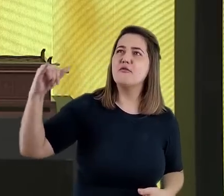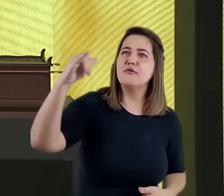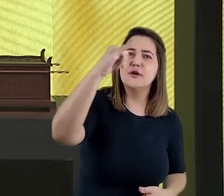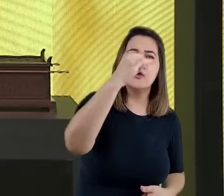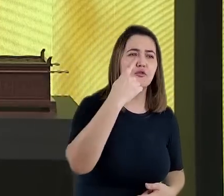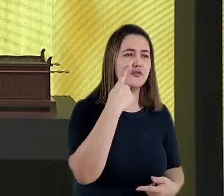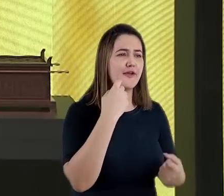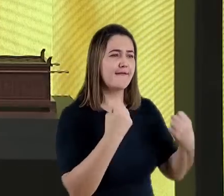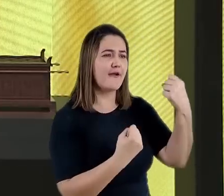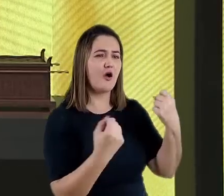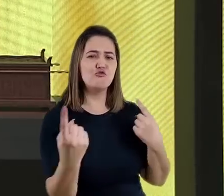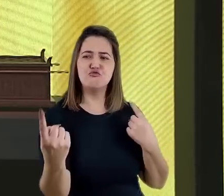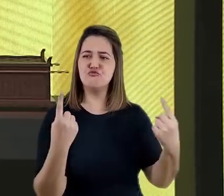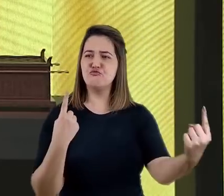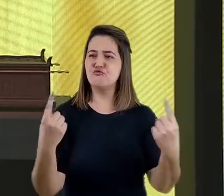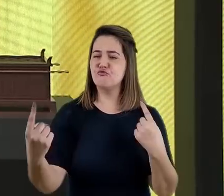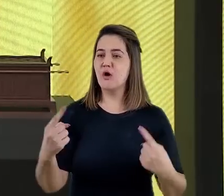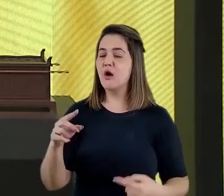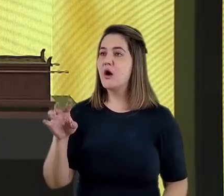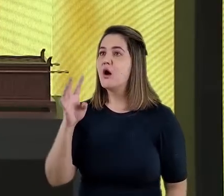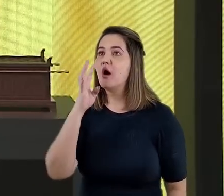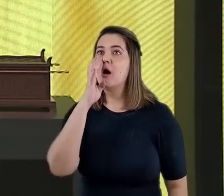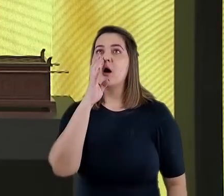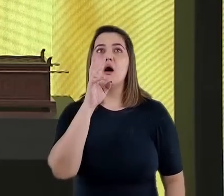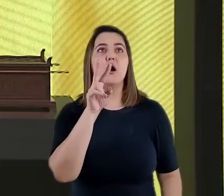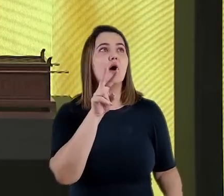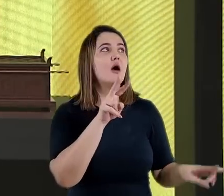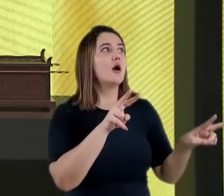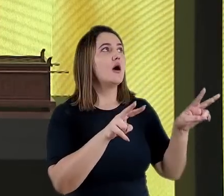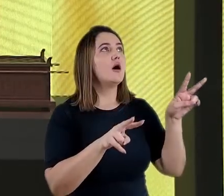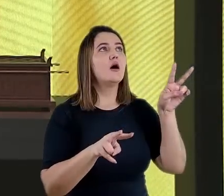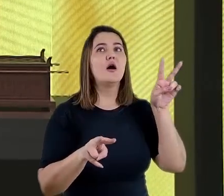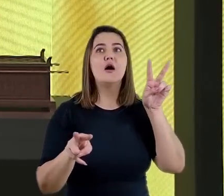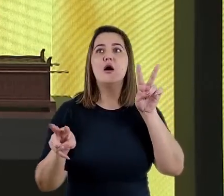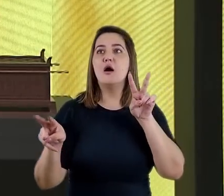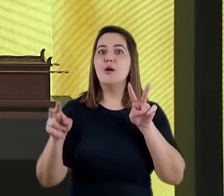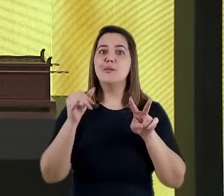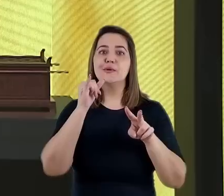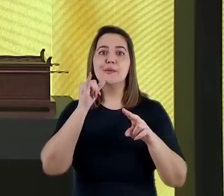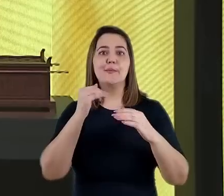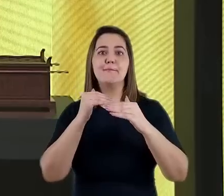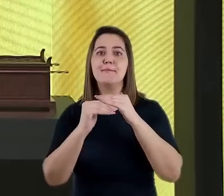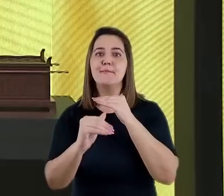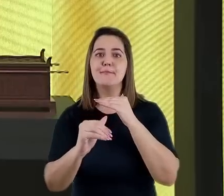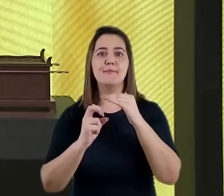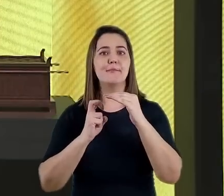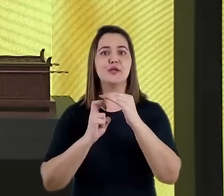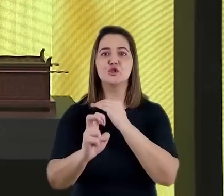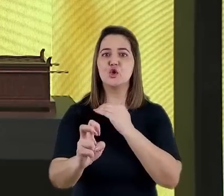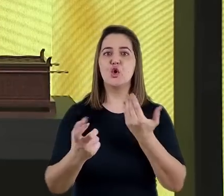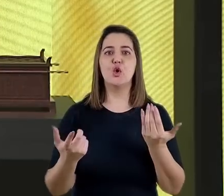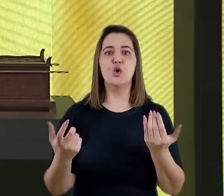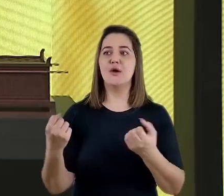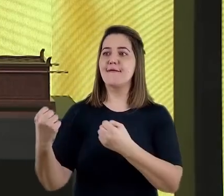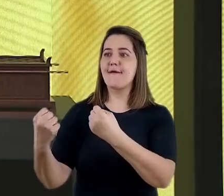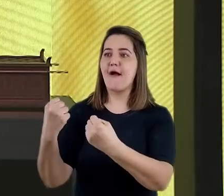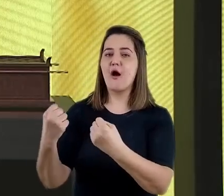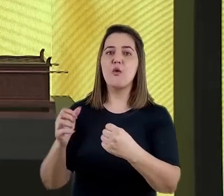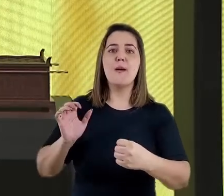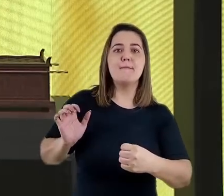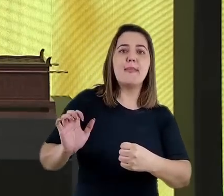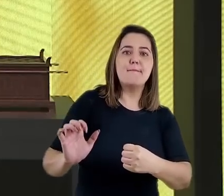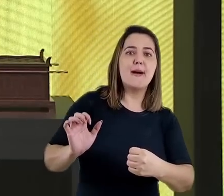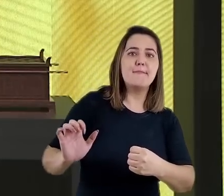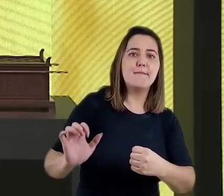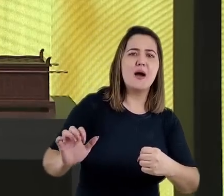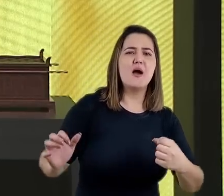contemplar muita coisa que ele jamais imaginou que existiria. Ele verá metrô, ele verá carros,